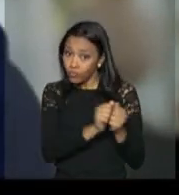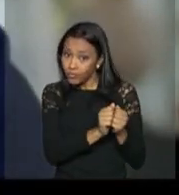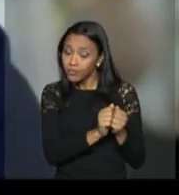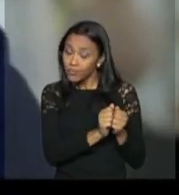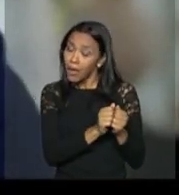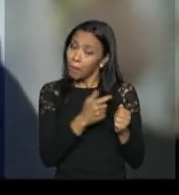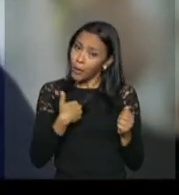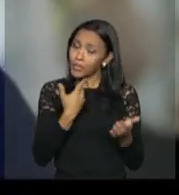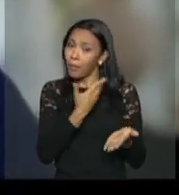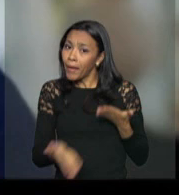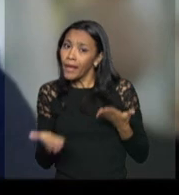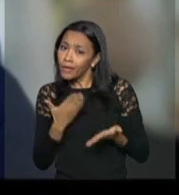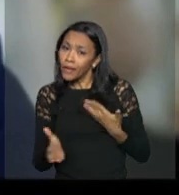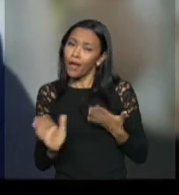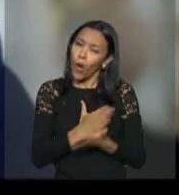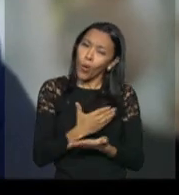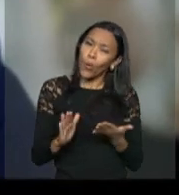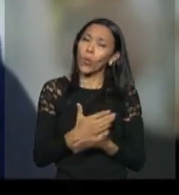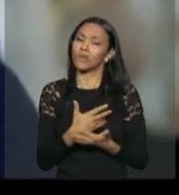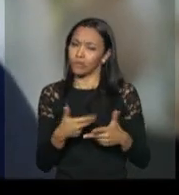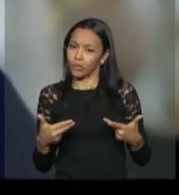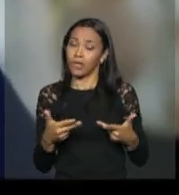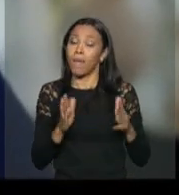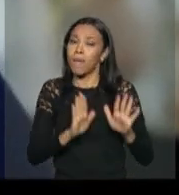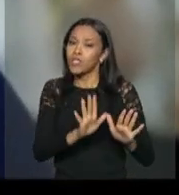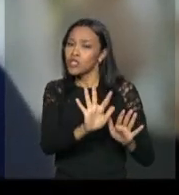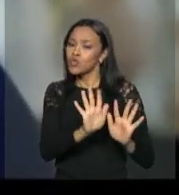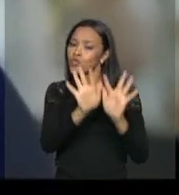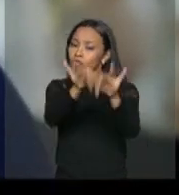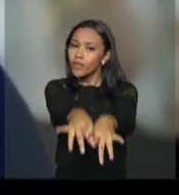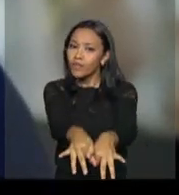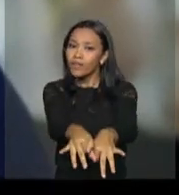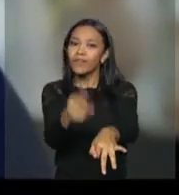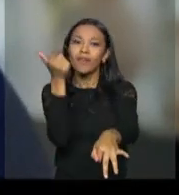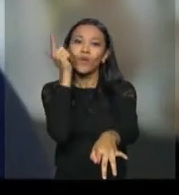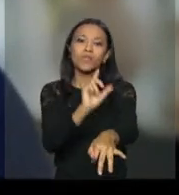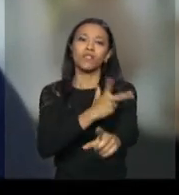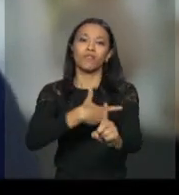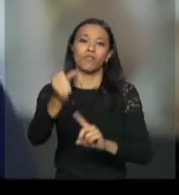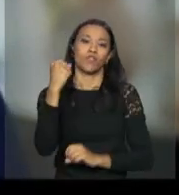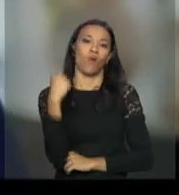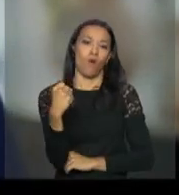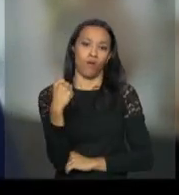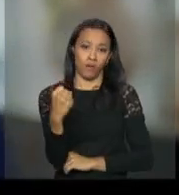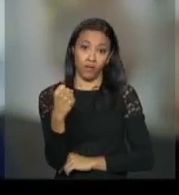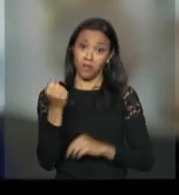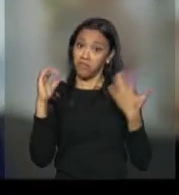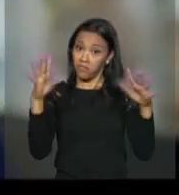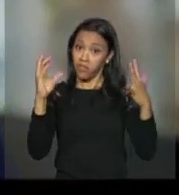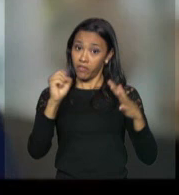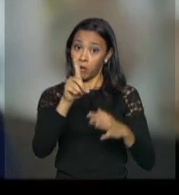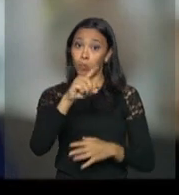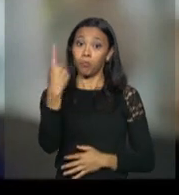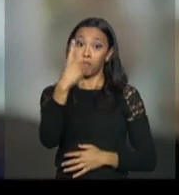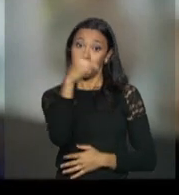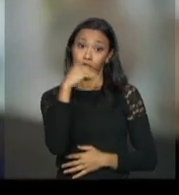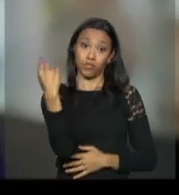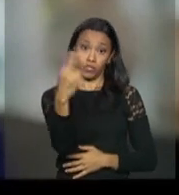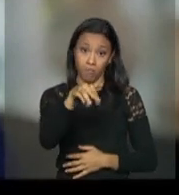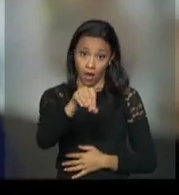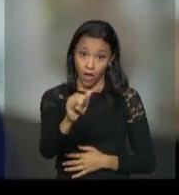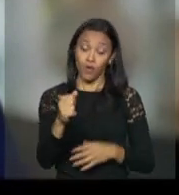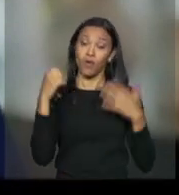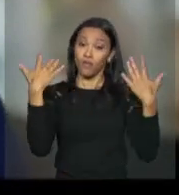até perder algumas batalhas, mas sabe que no final colherá a vitória. Viva o 1º de maio, viva